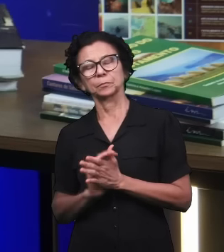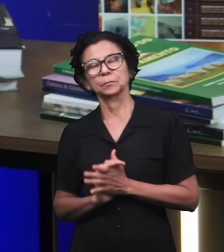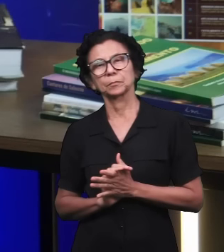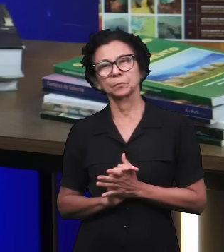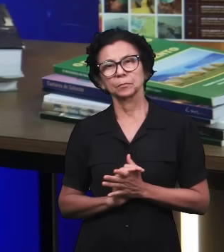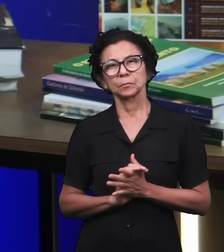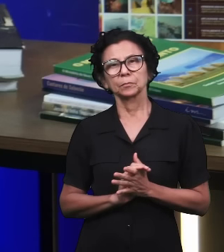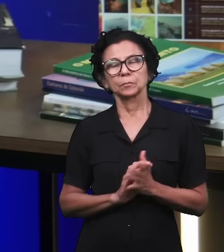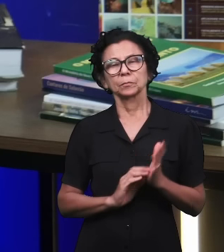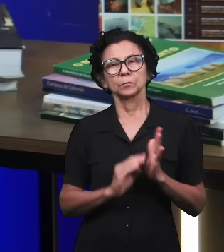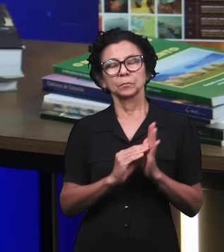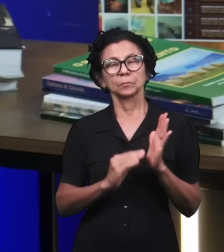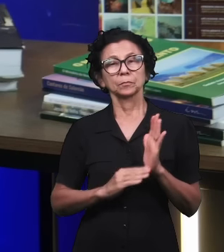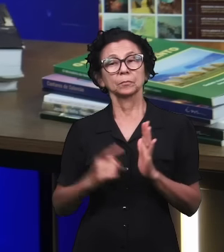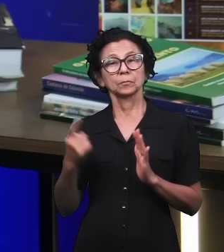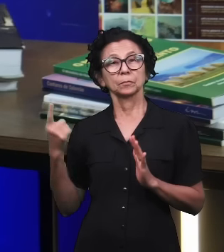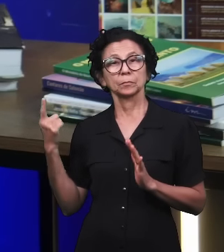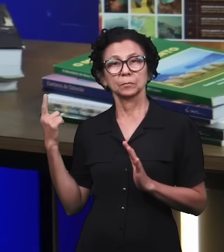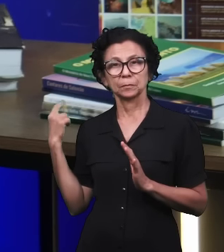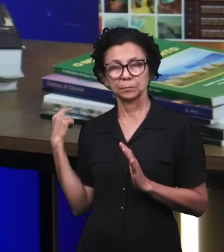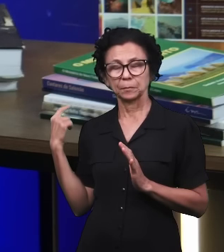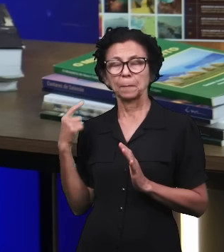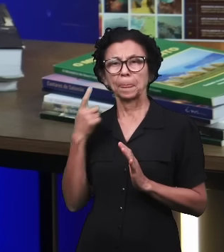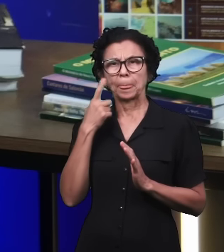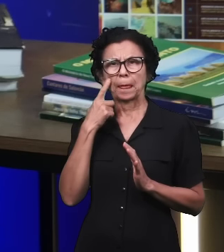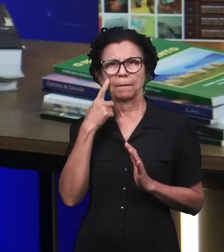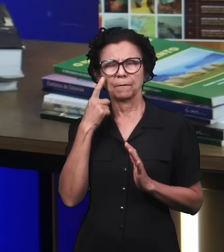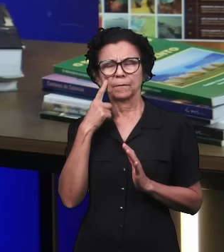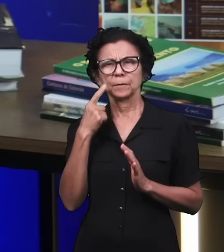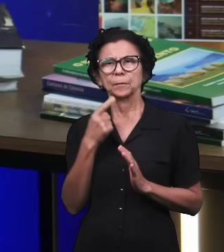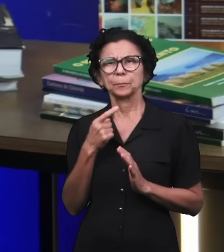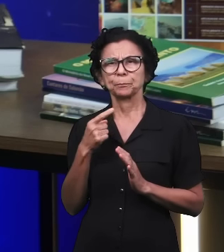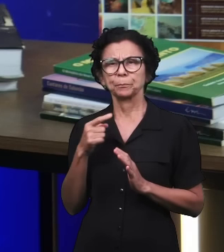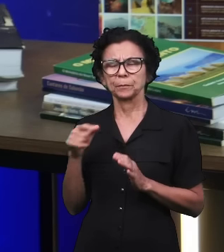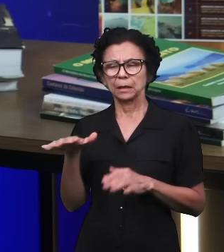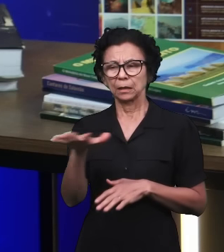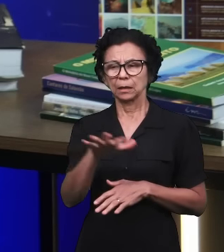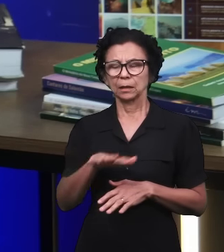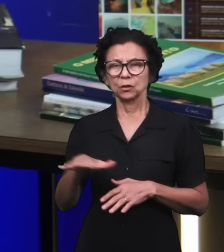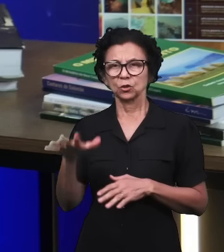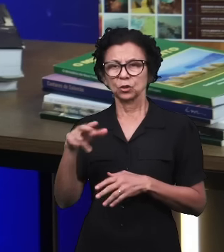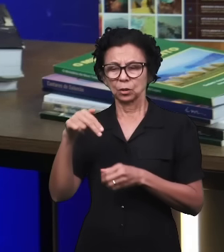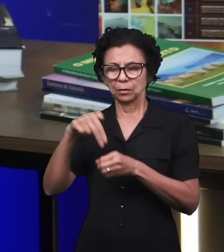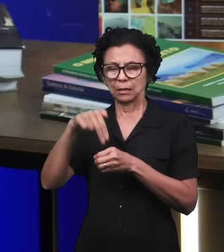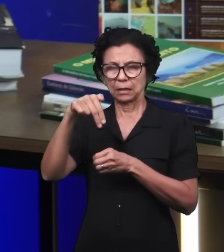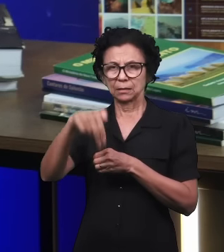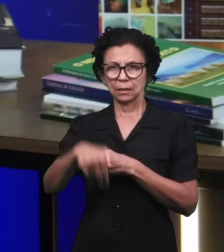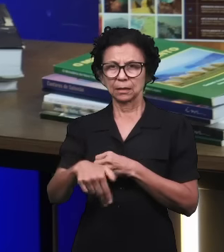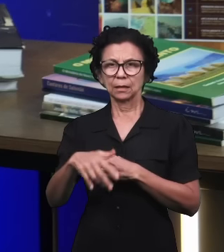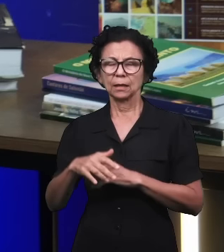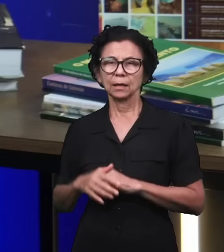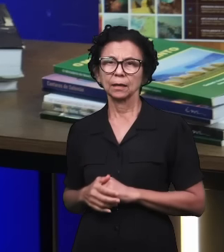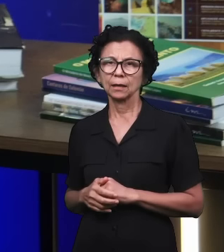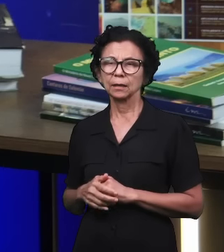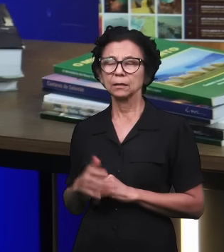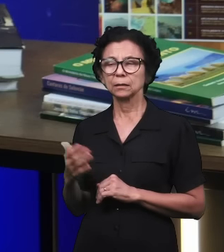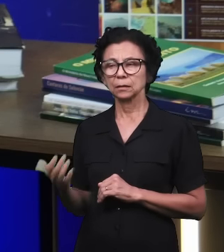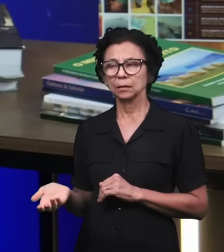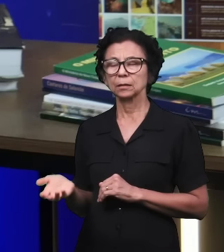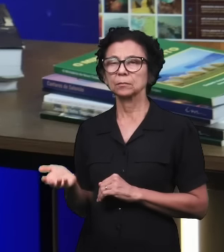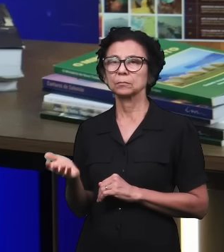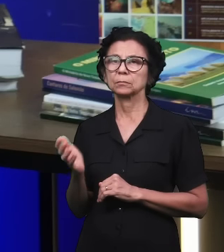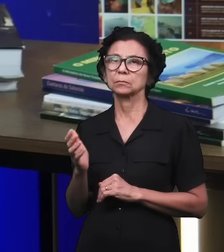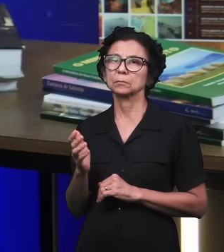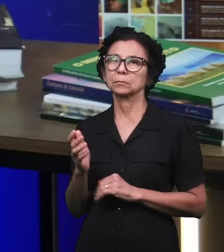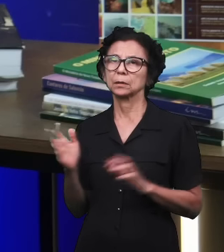pouquinho da experiência ali de Nazaré, da rejeição de Nazaré com respeito ao Senhor Jesus. Nós vamos enfocar